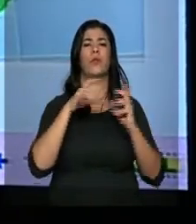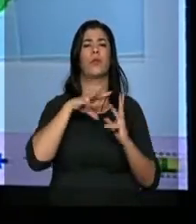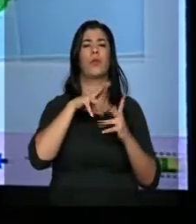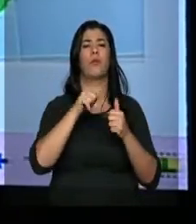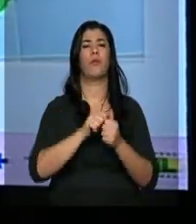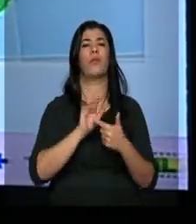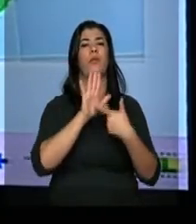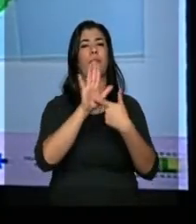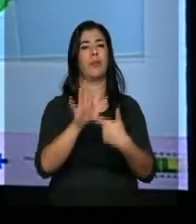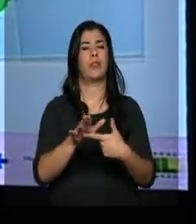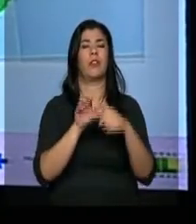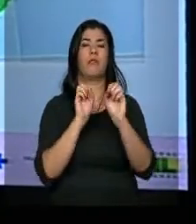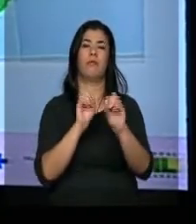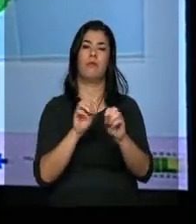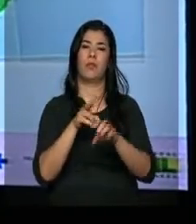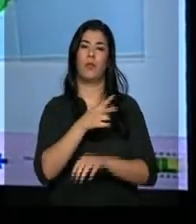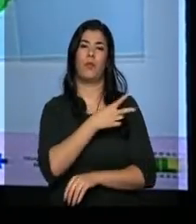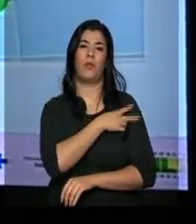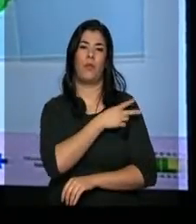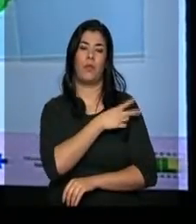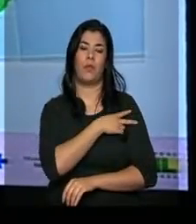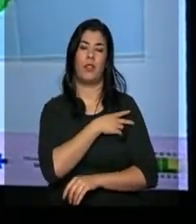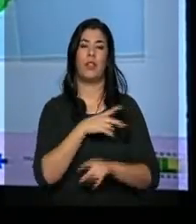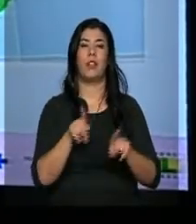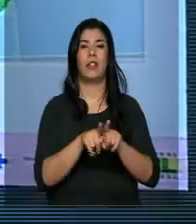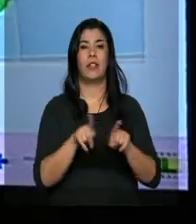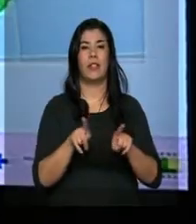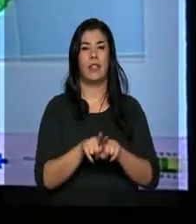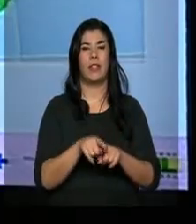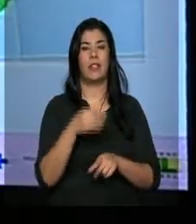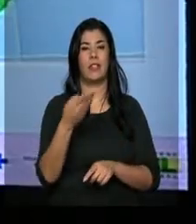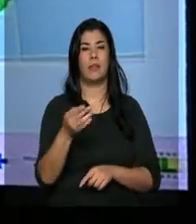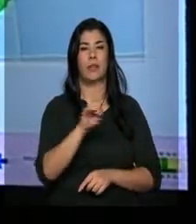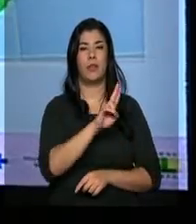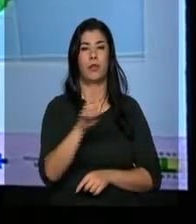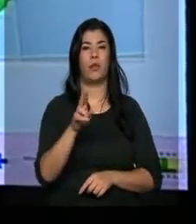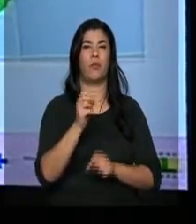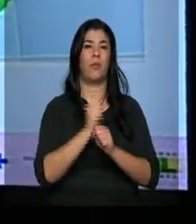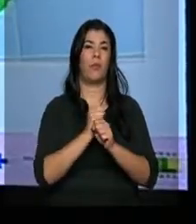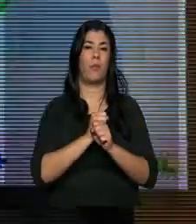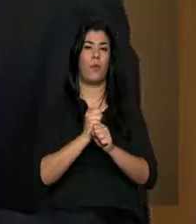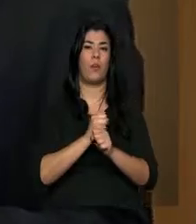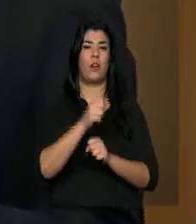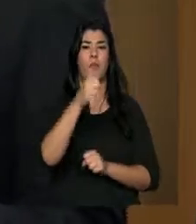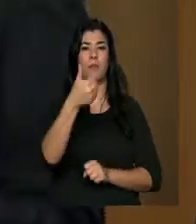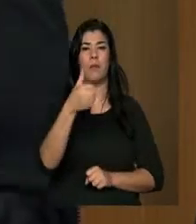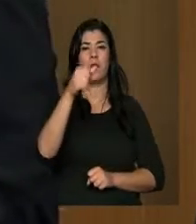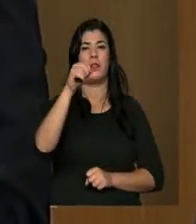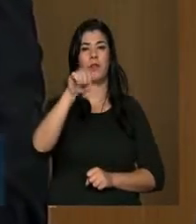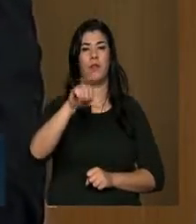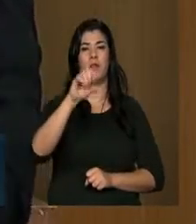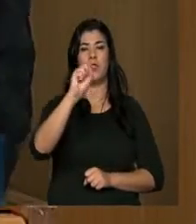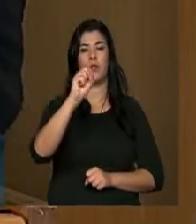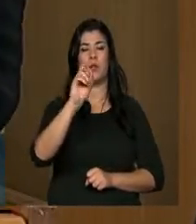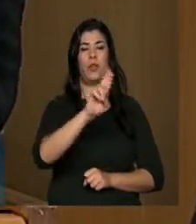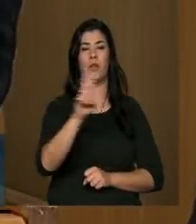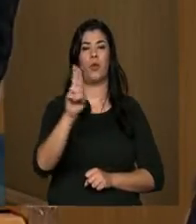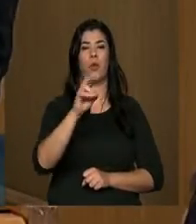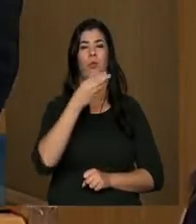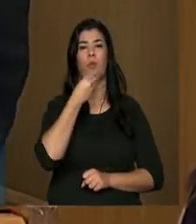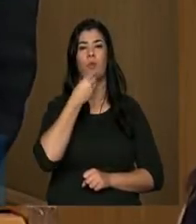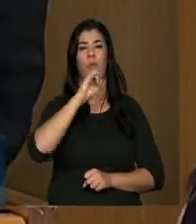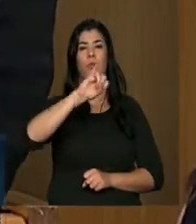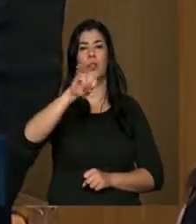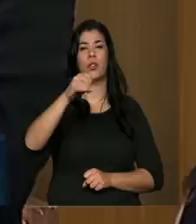a esse modelo tecnológico que, graças a João Aprigio, lá na década de 80, 85 e 86, com